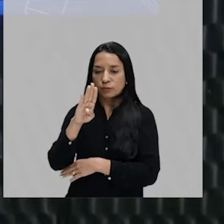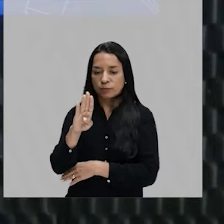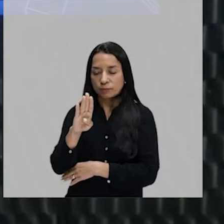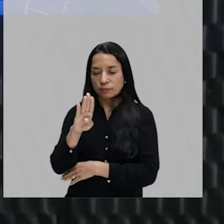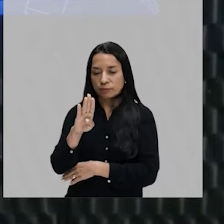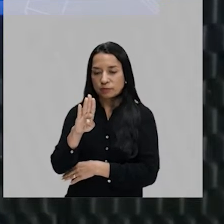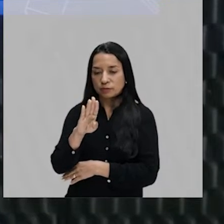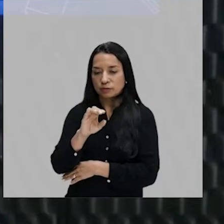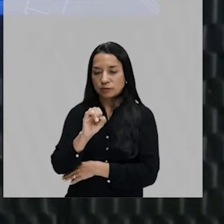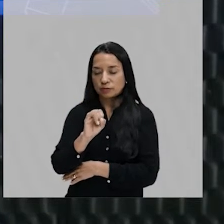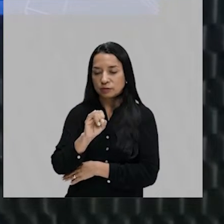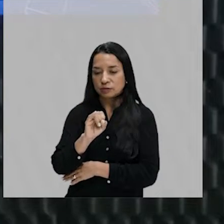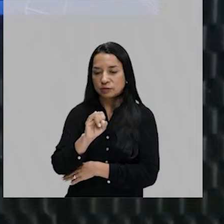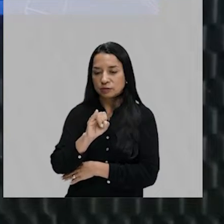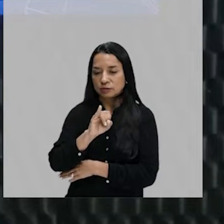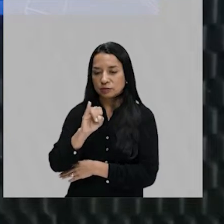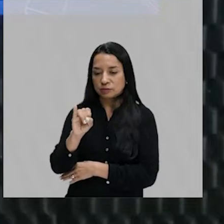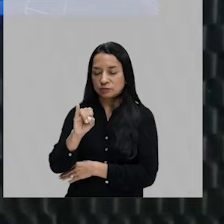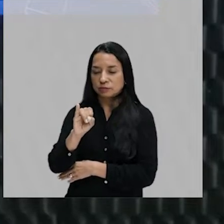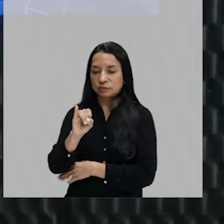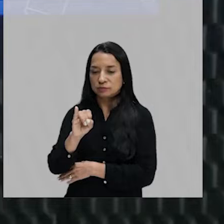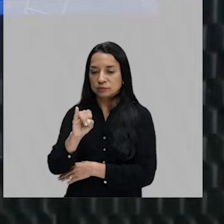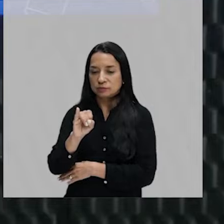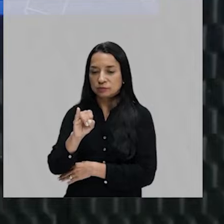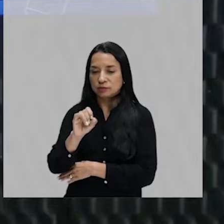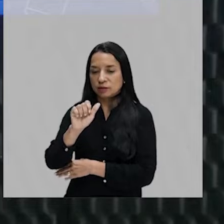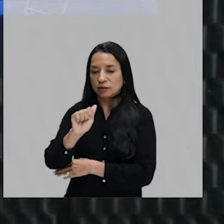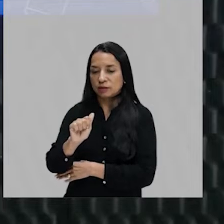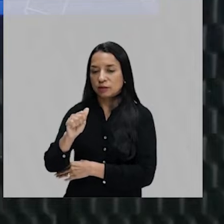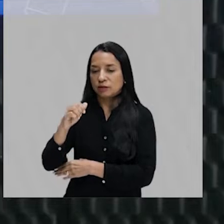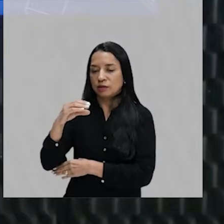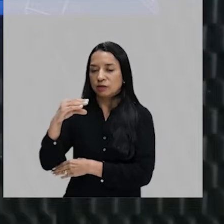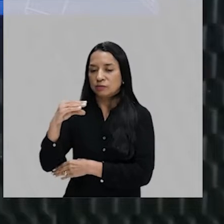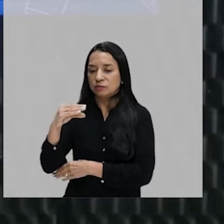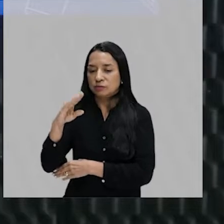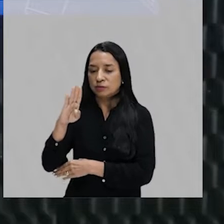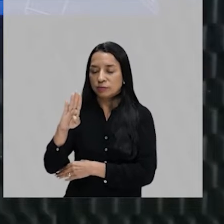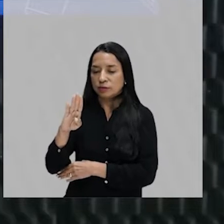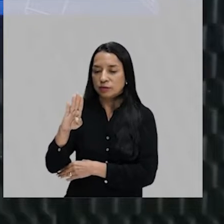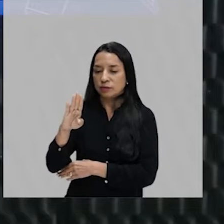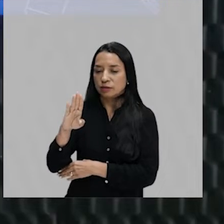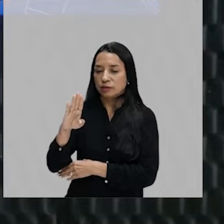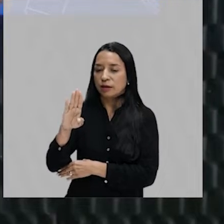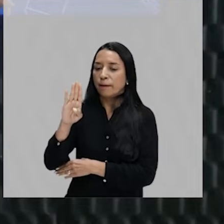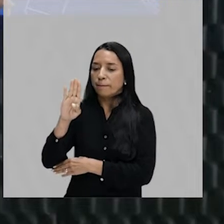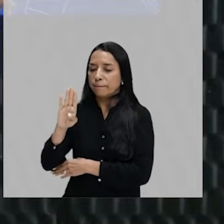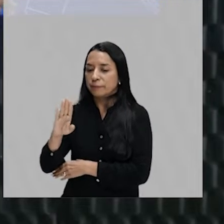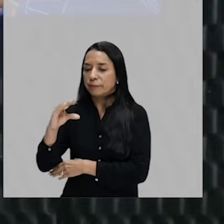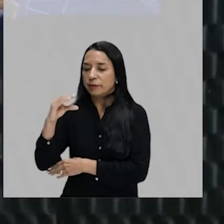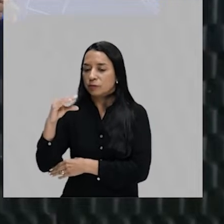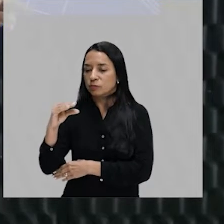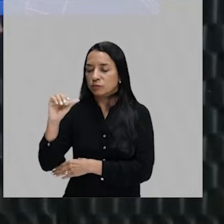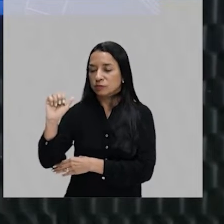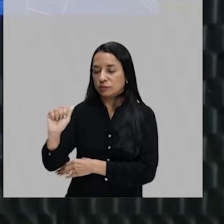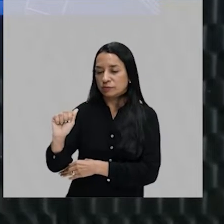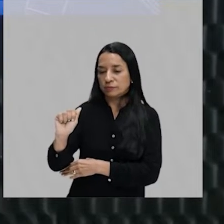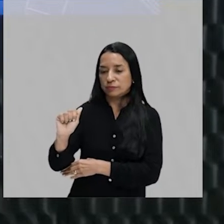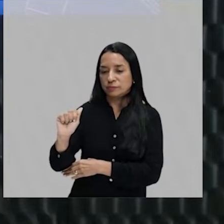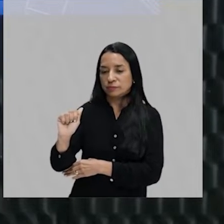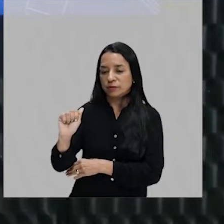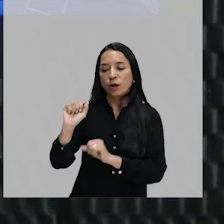b se somente se a está contido em b e B está contido ganhar